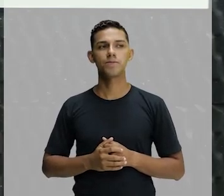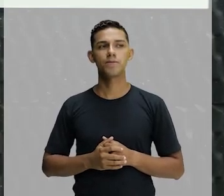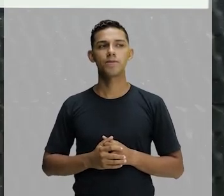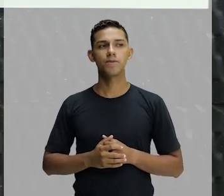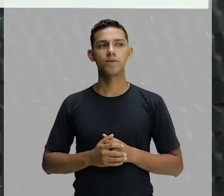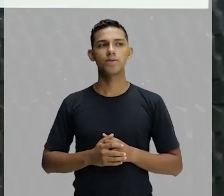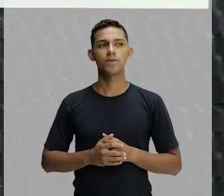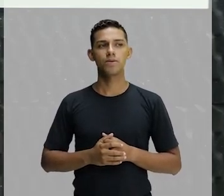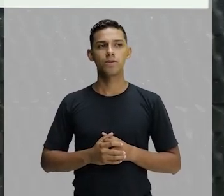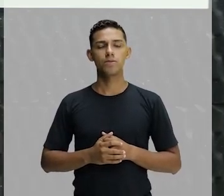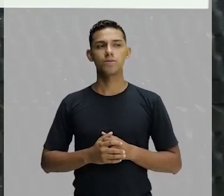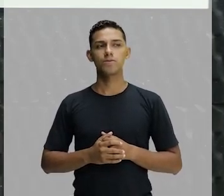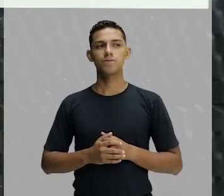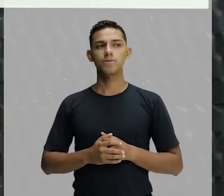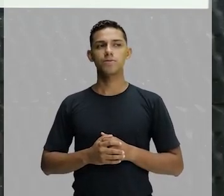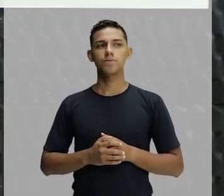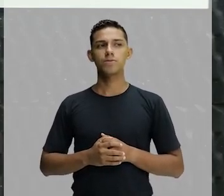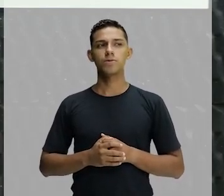genotípica.